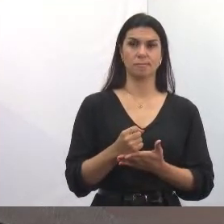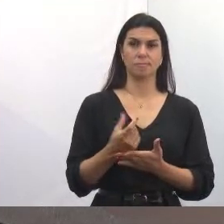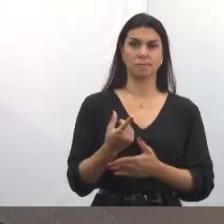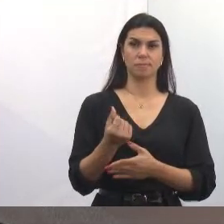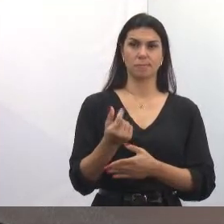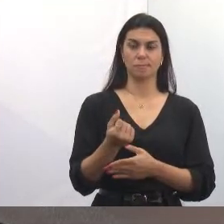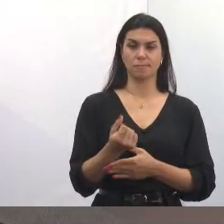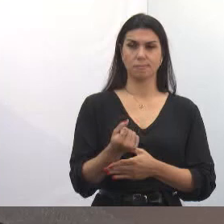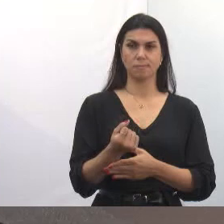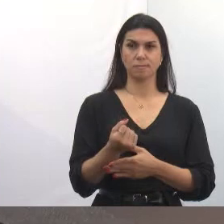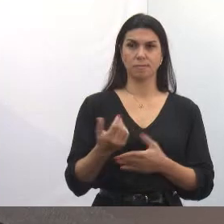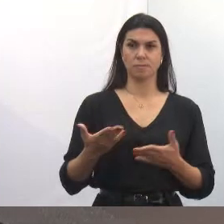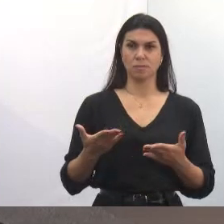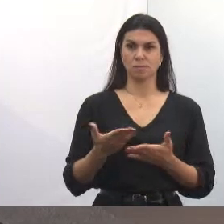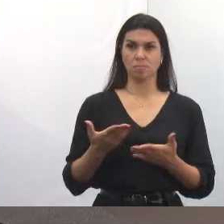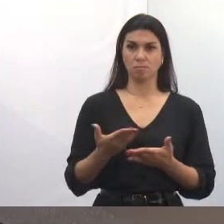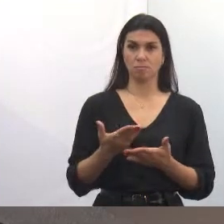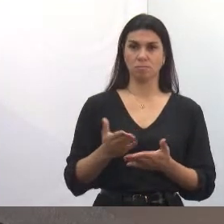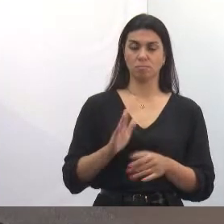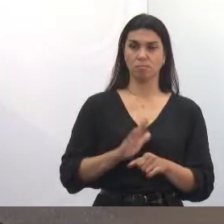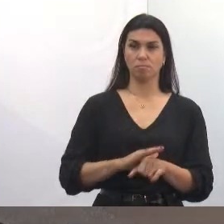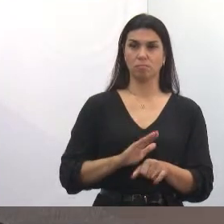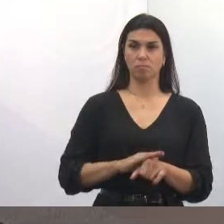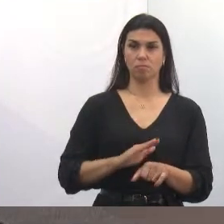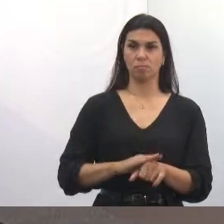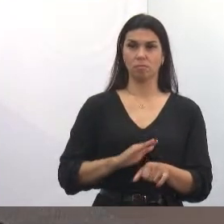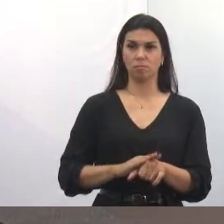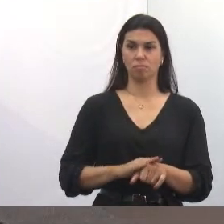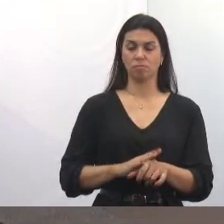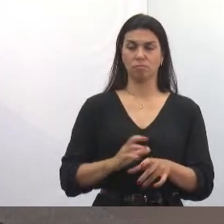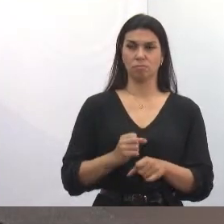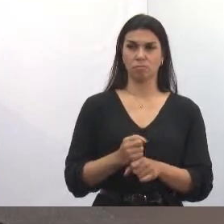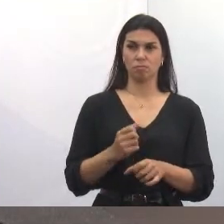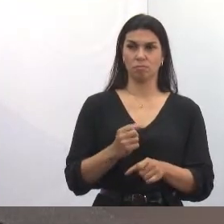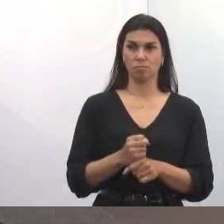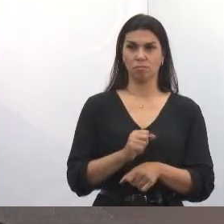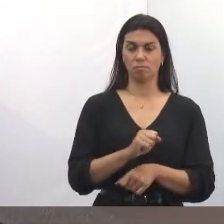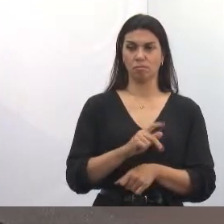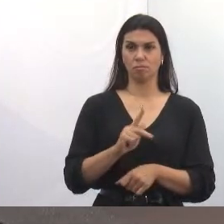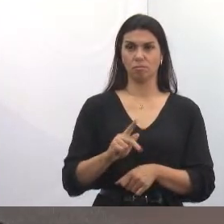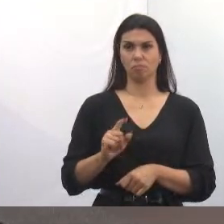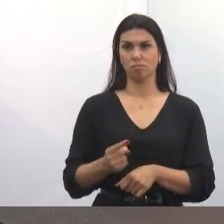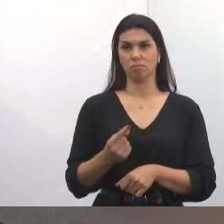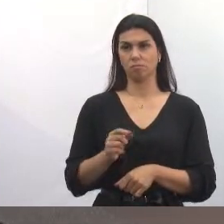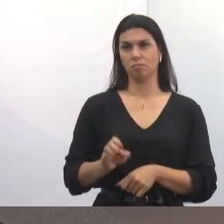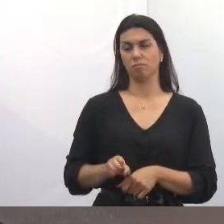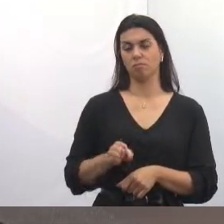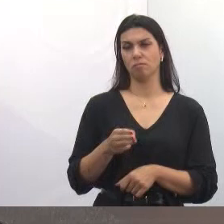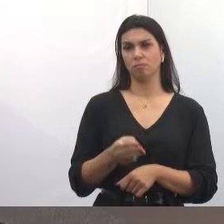valor presente, perfazendo-se os seguintes montantes: aposentado